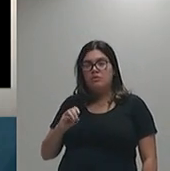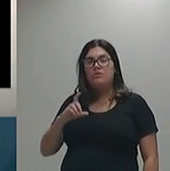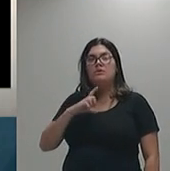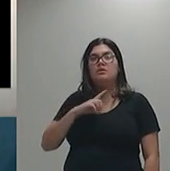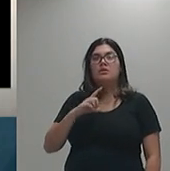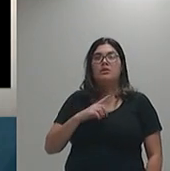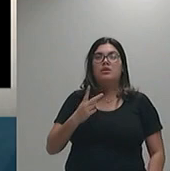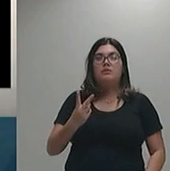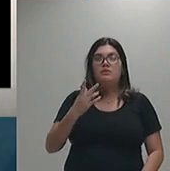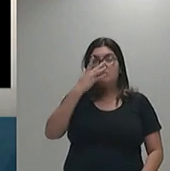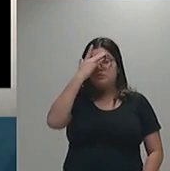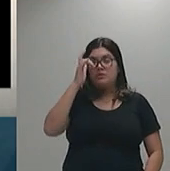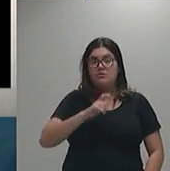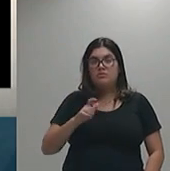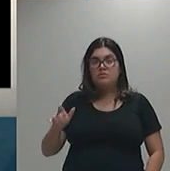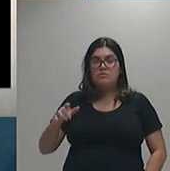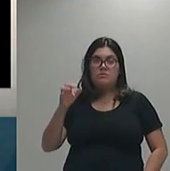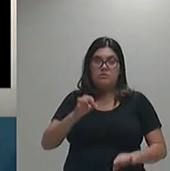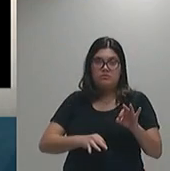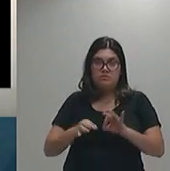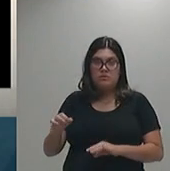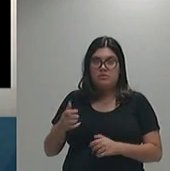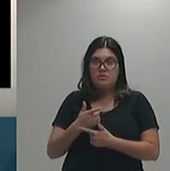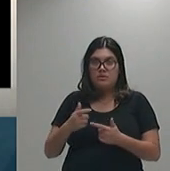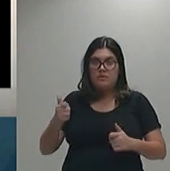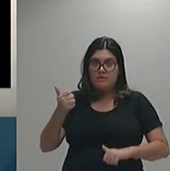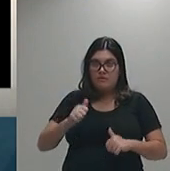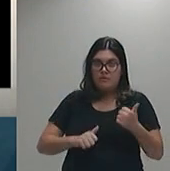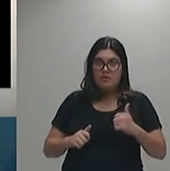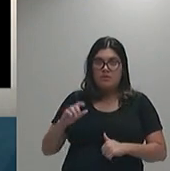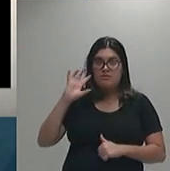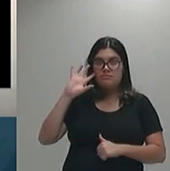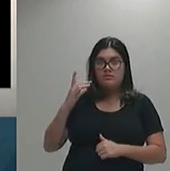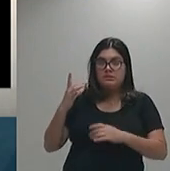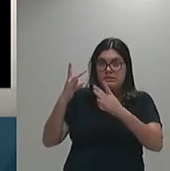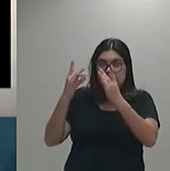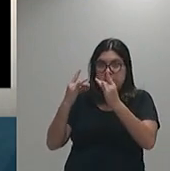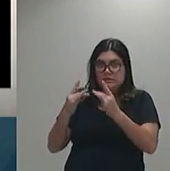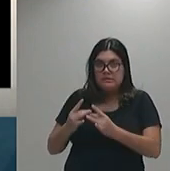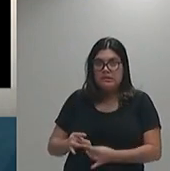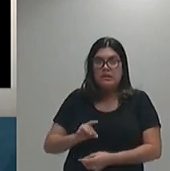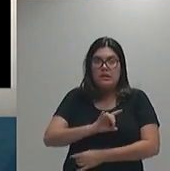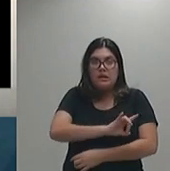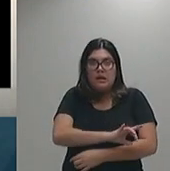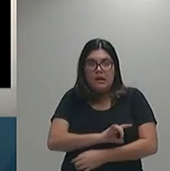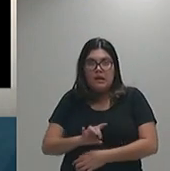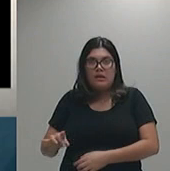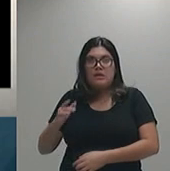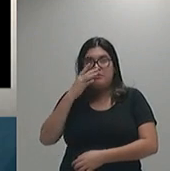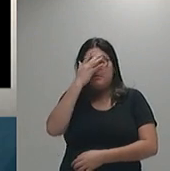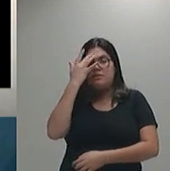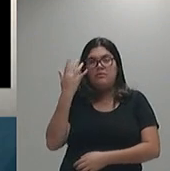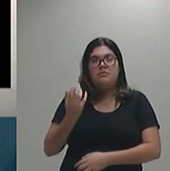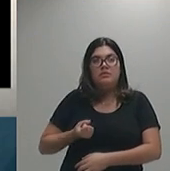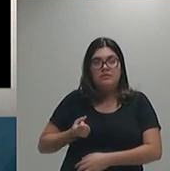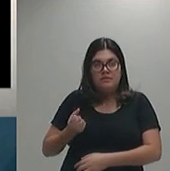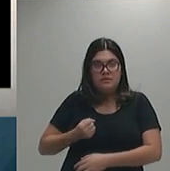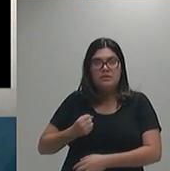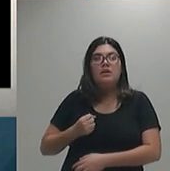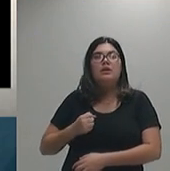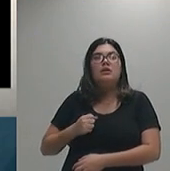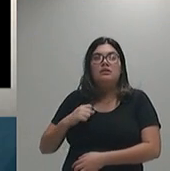em que não avaliação das circunstâncias específicas os beneficiários é que se coloca a